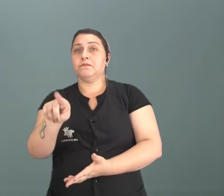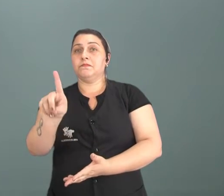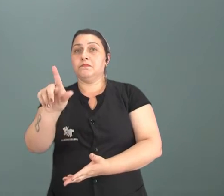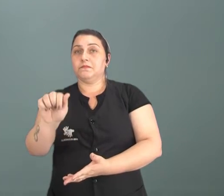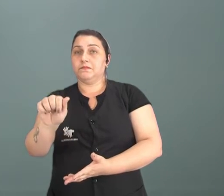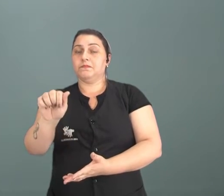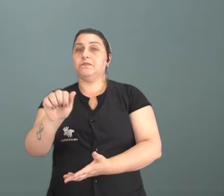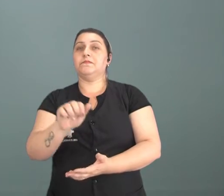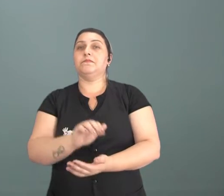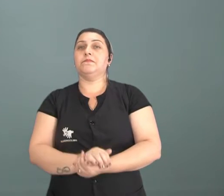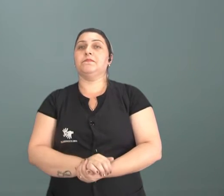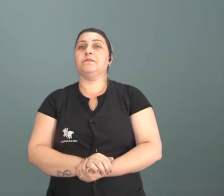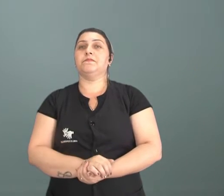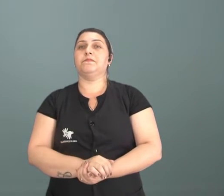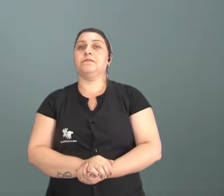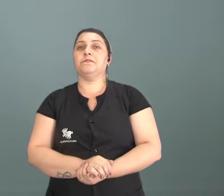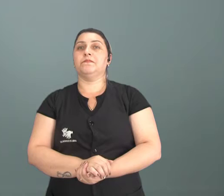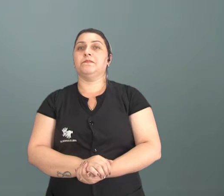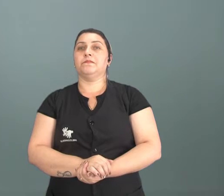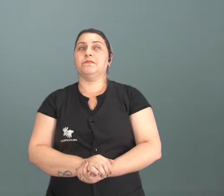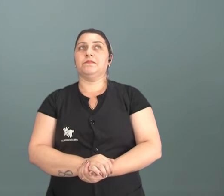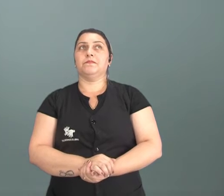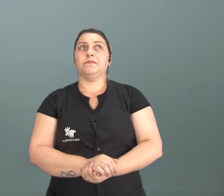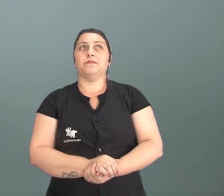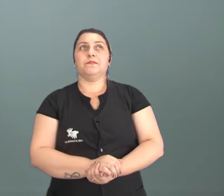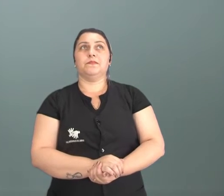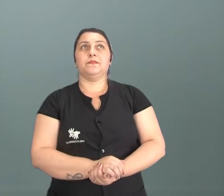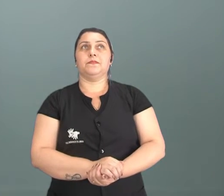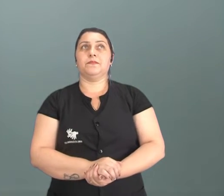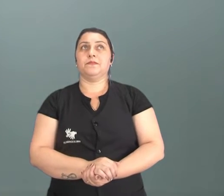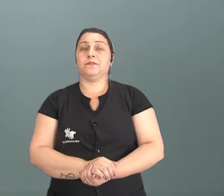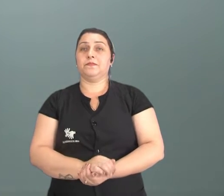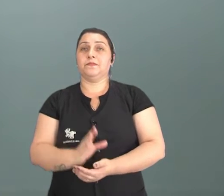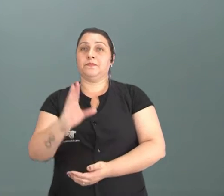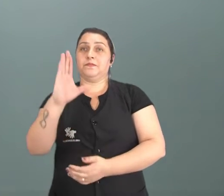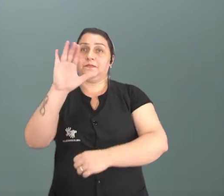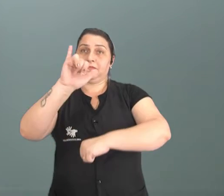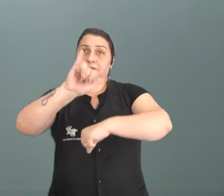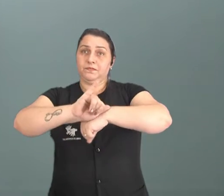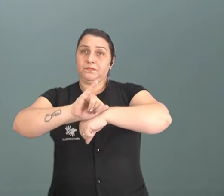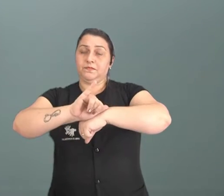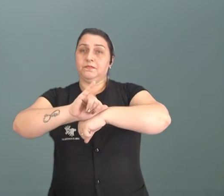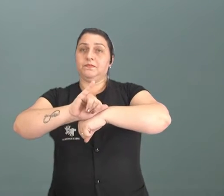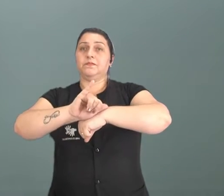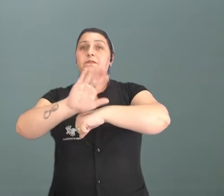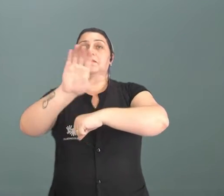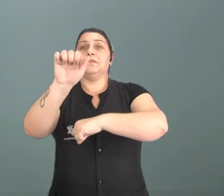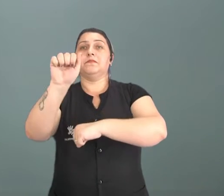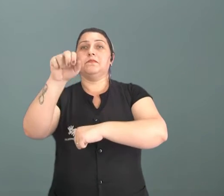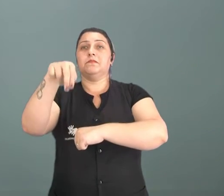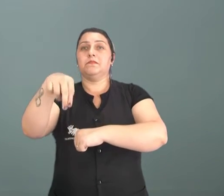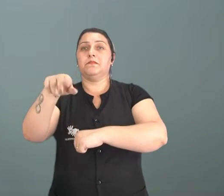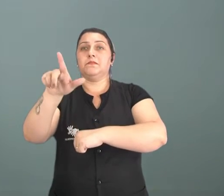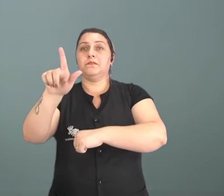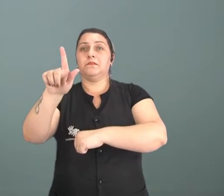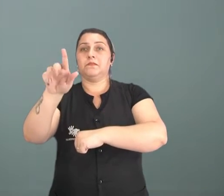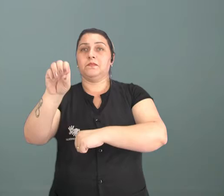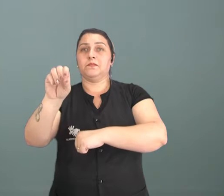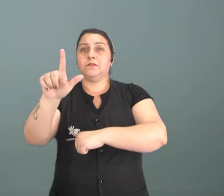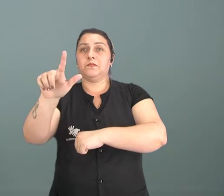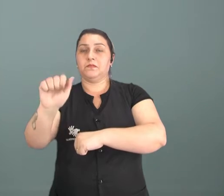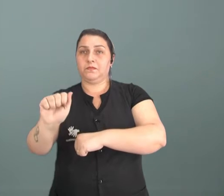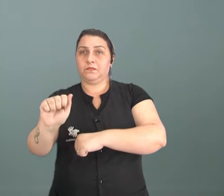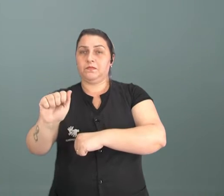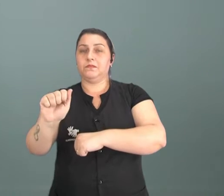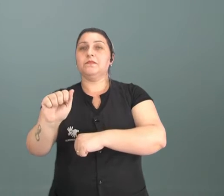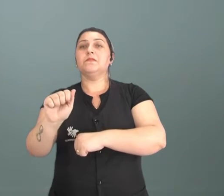tá? Então, esse é o motivo por que ele escolheu Luanda, que é exatamente a capital da Angola, ok? Então, nesse livro, tratou